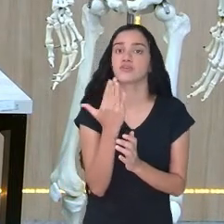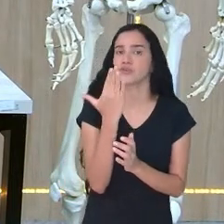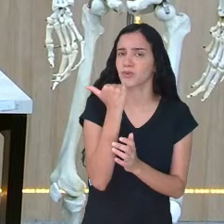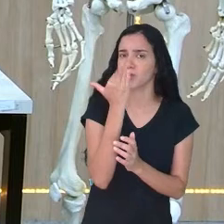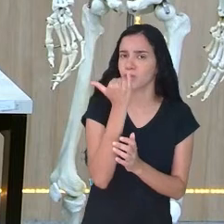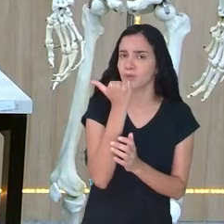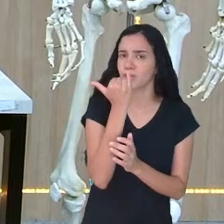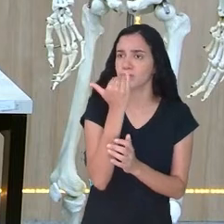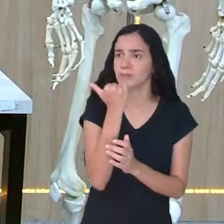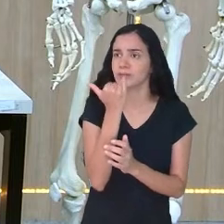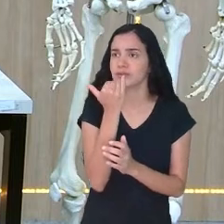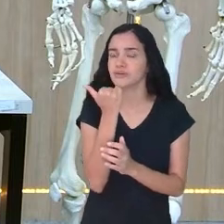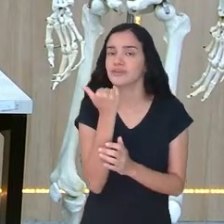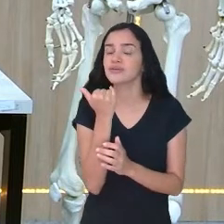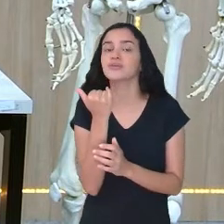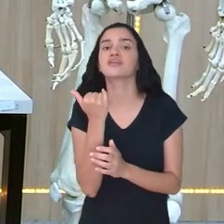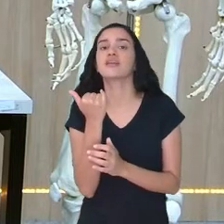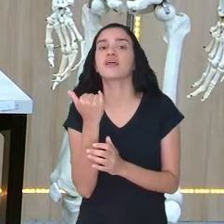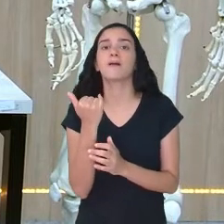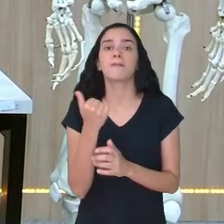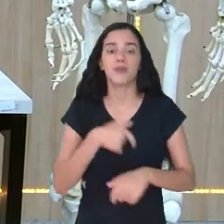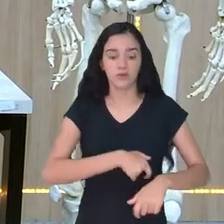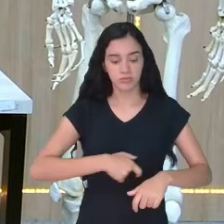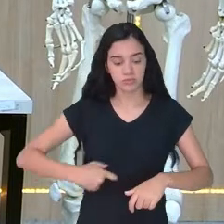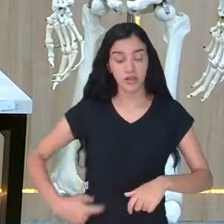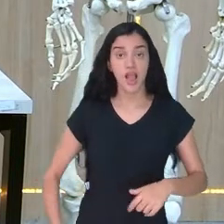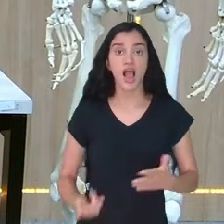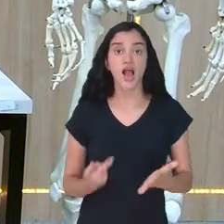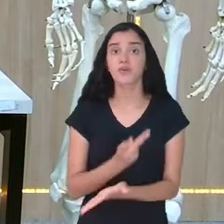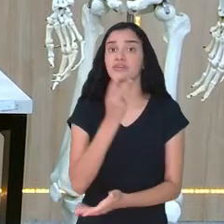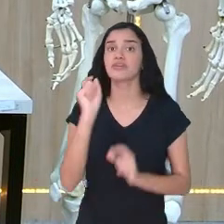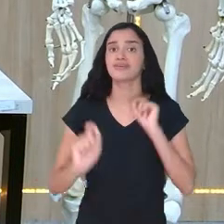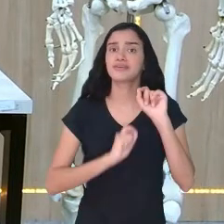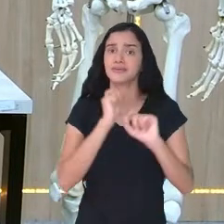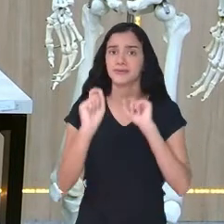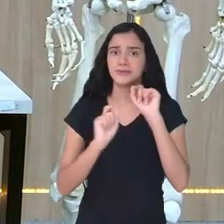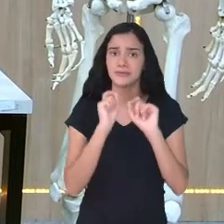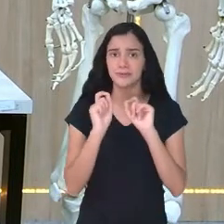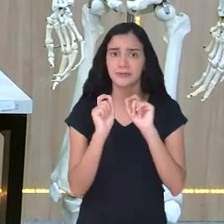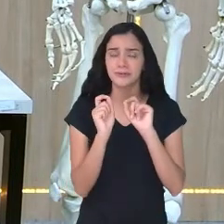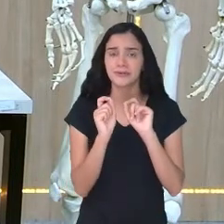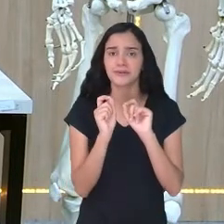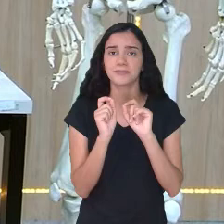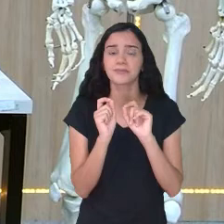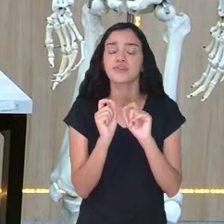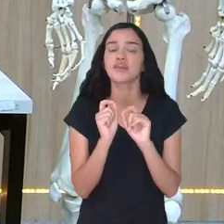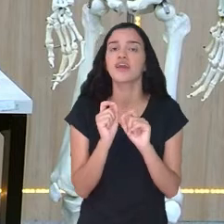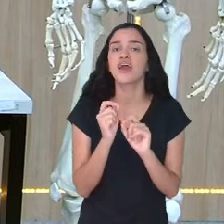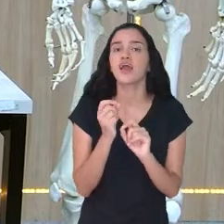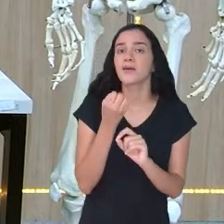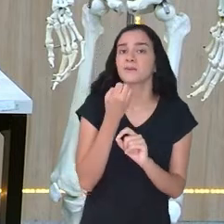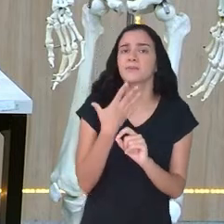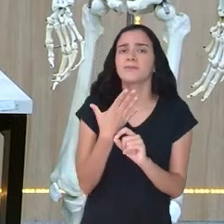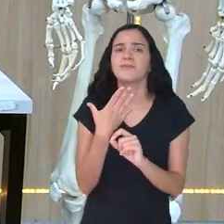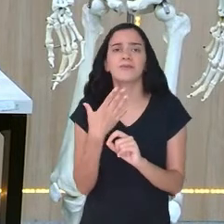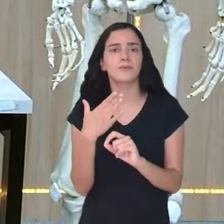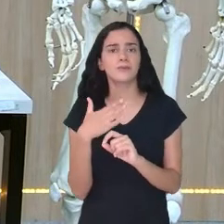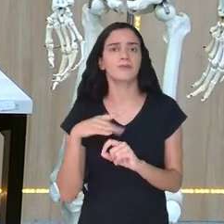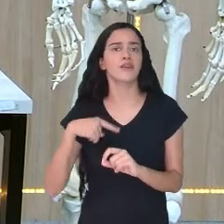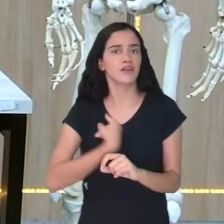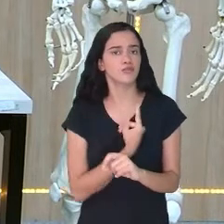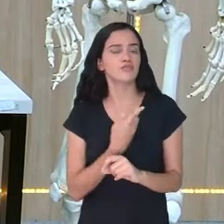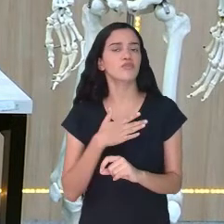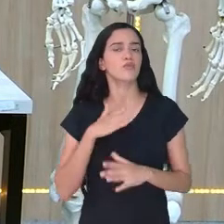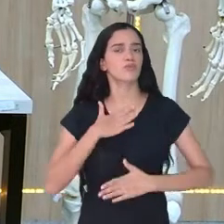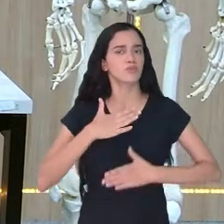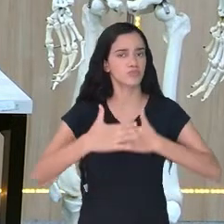no sistema digestório, o que vai acontecer? Vai gerar, né, o combustível do nosso corpo. Então, o combustível do